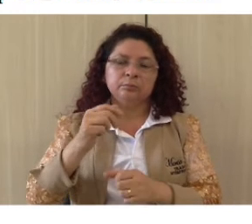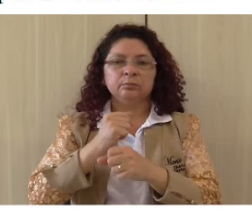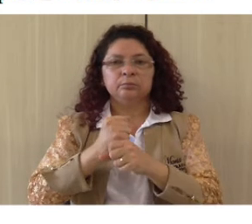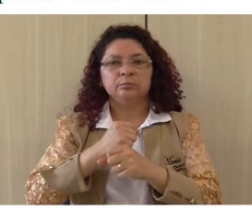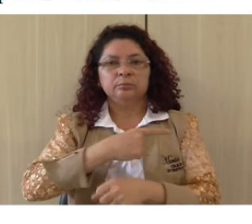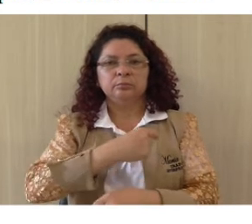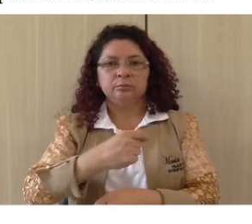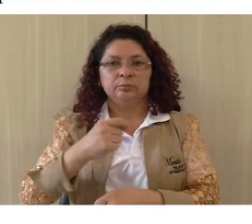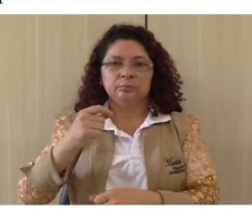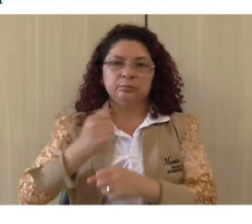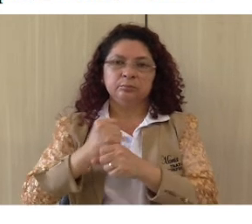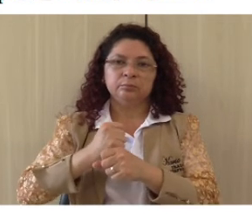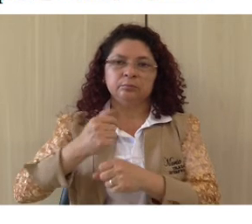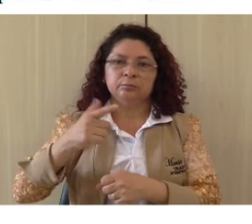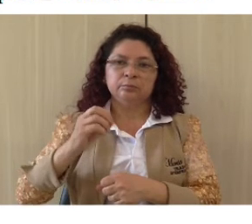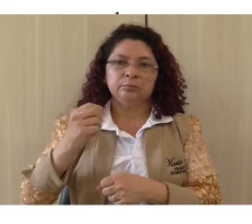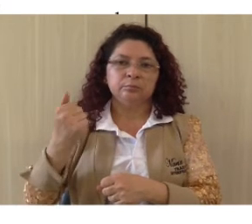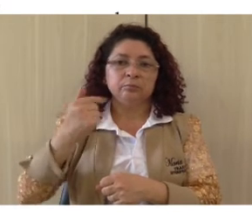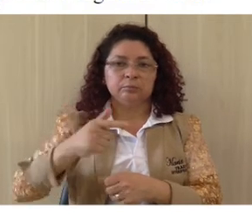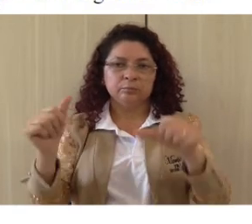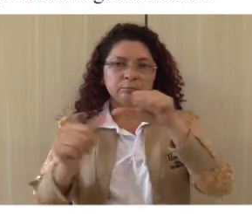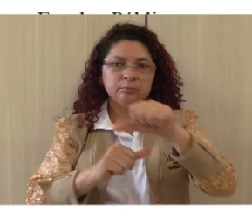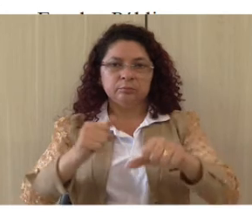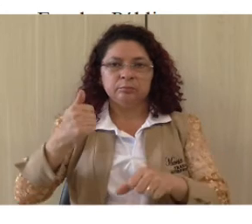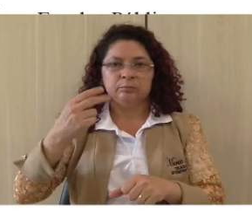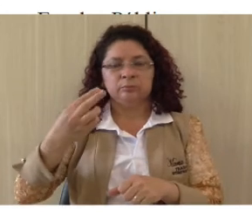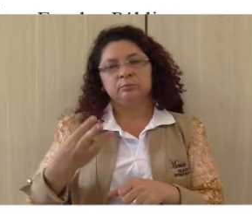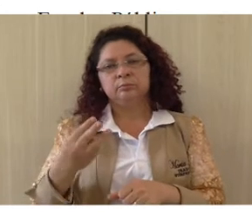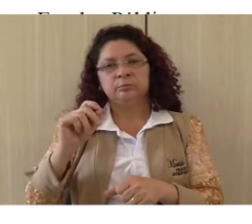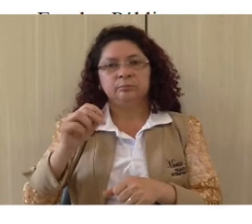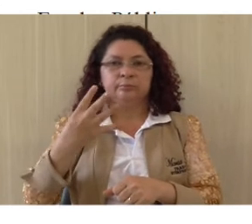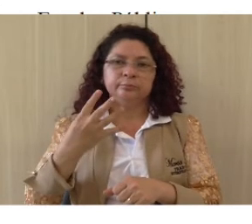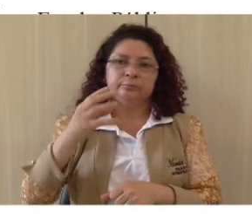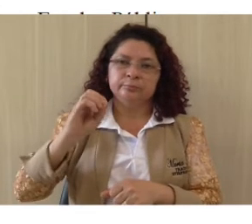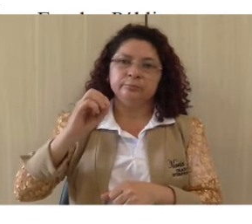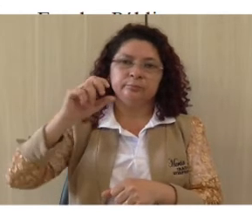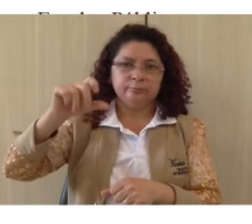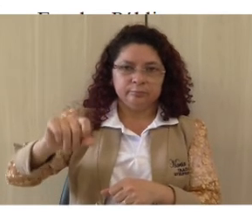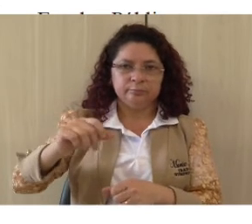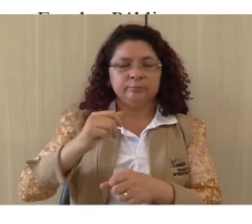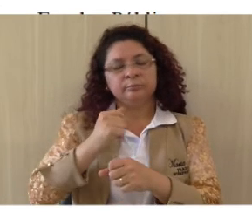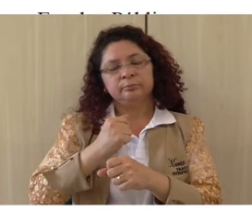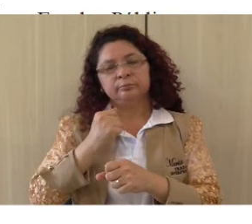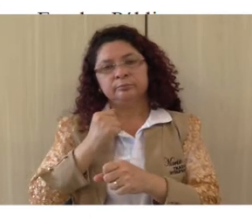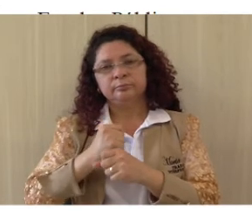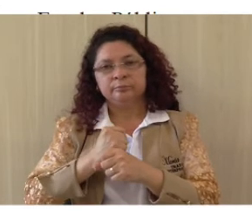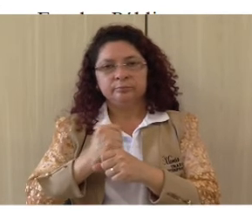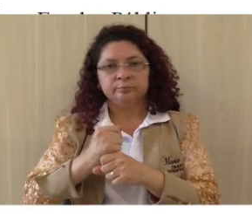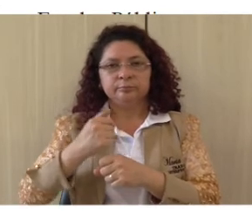de agosto de 2012, alterada pela Lei nº 13.409, de 28 de dezembro